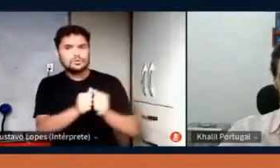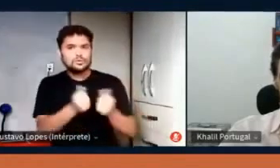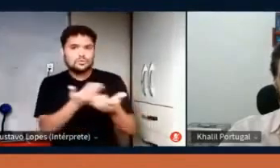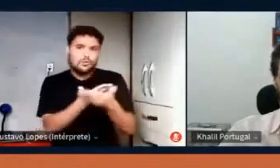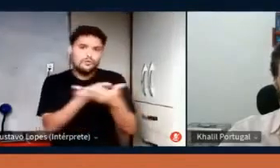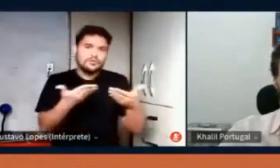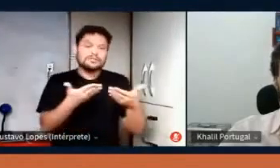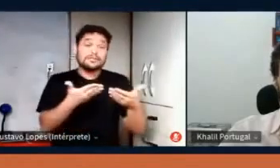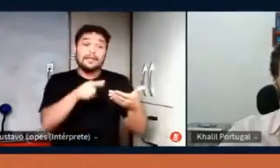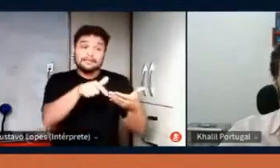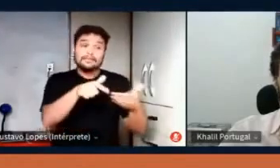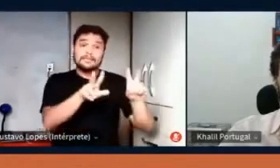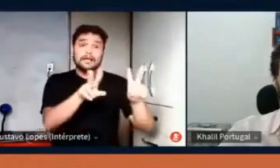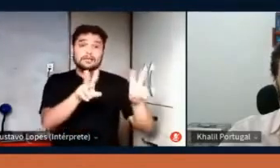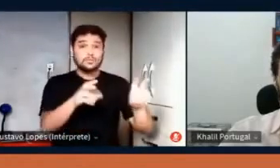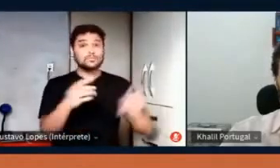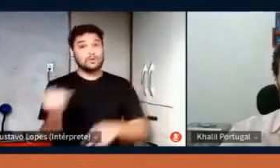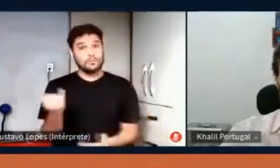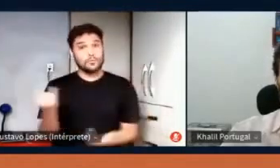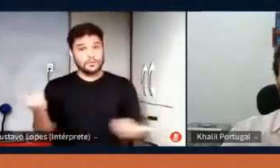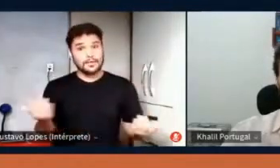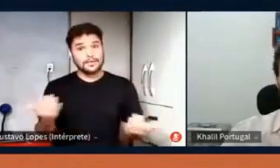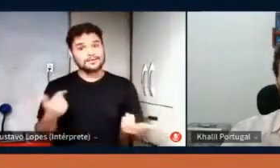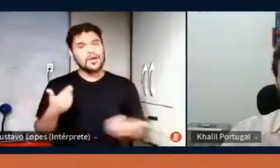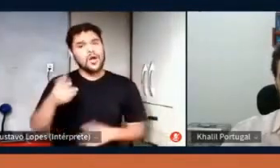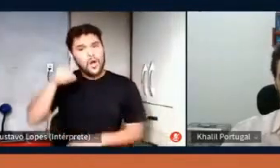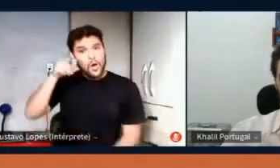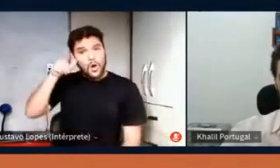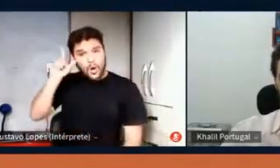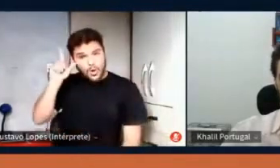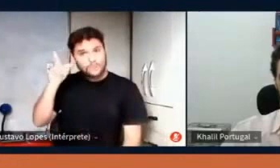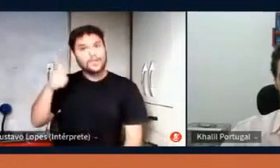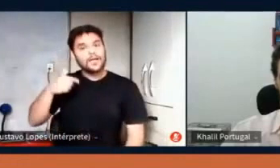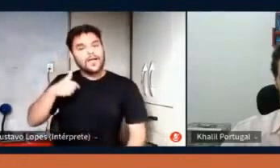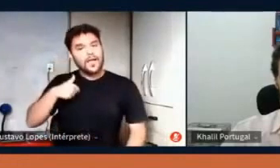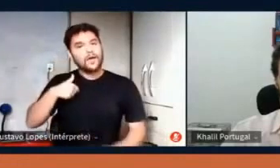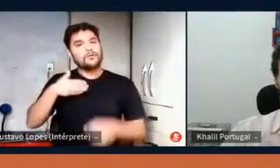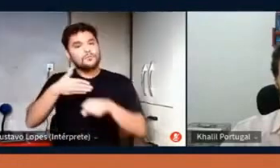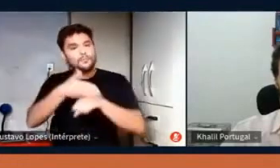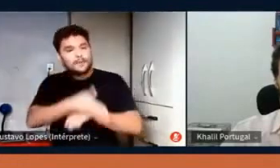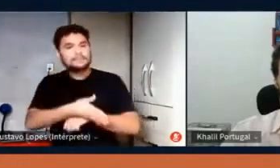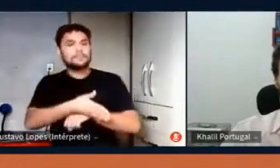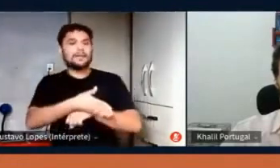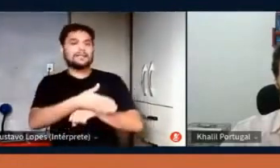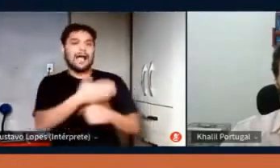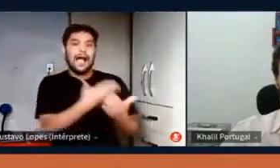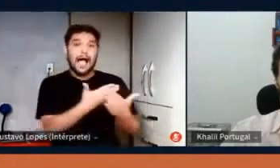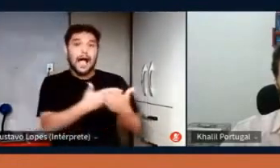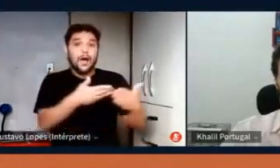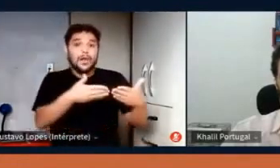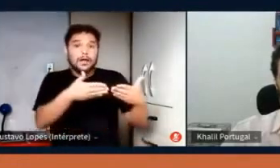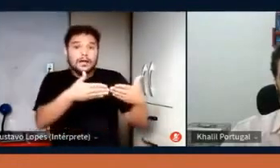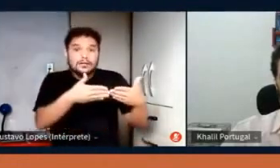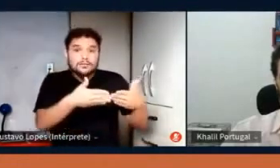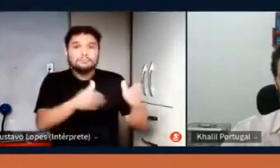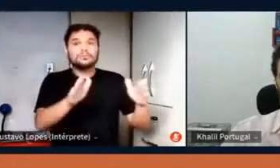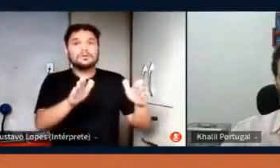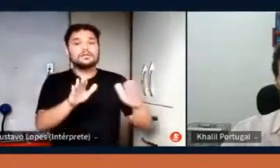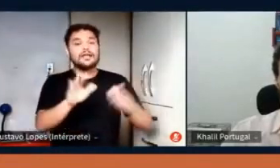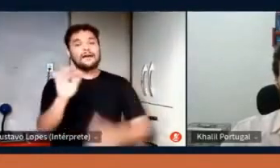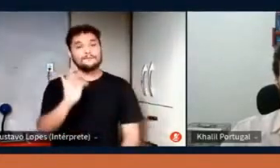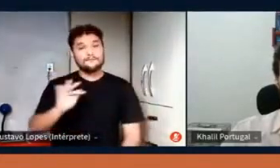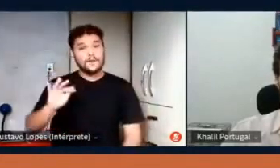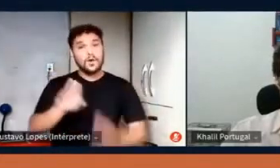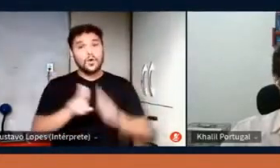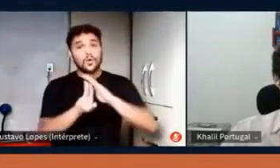muito importante. Ontem eu tive a oportunidade de fazer a aula de abertura da da Universidade